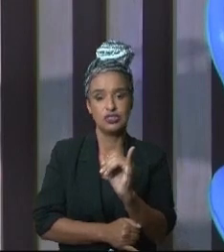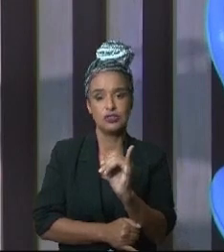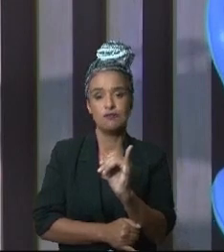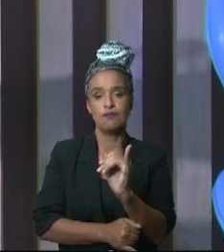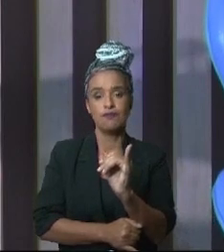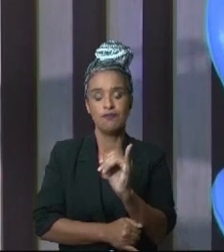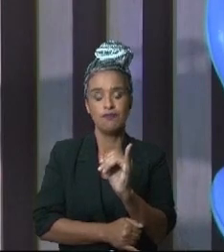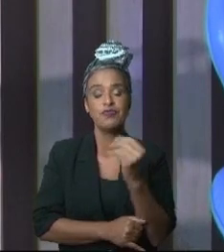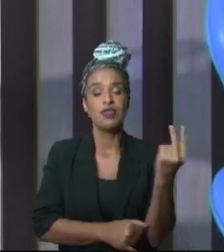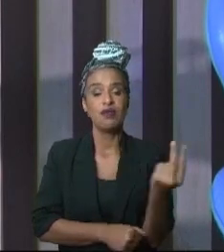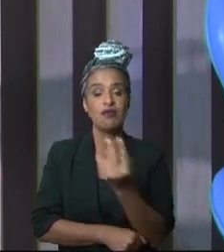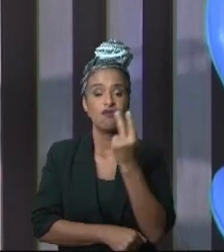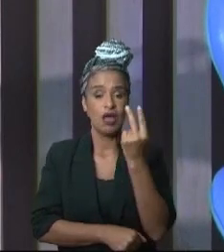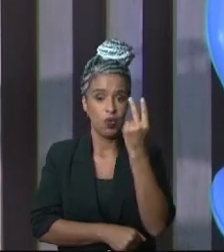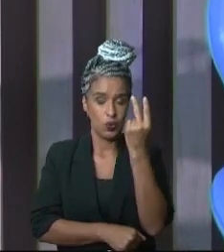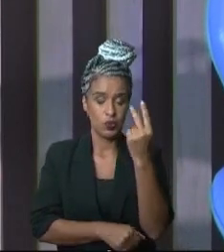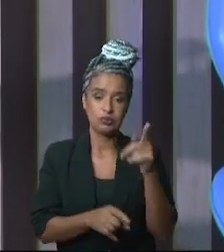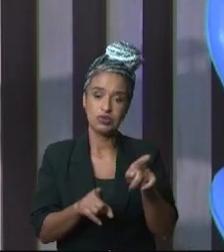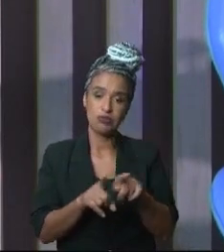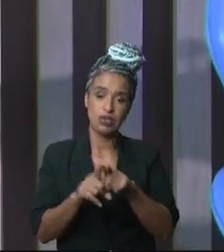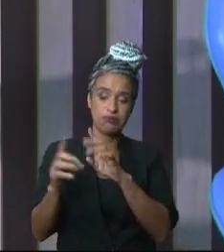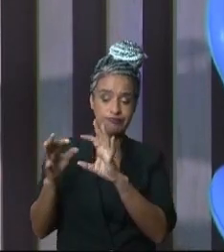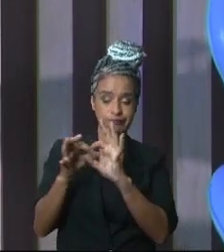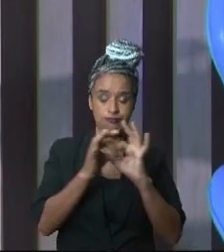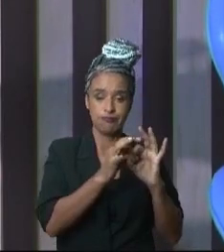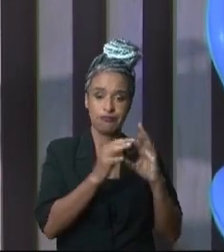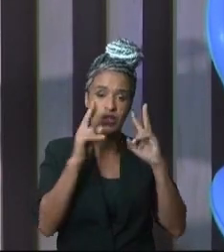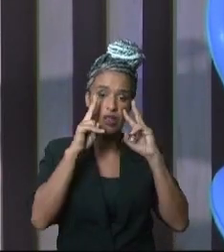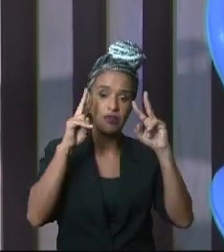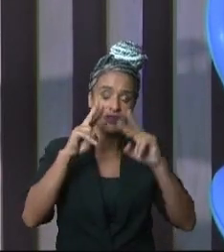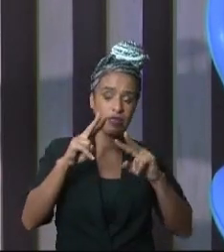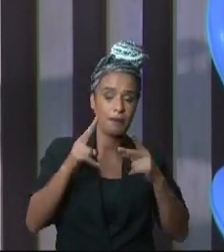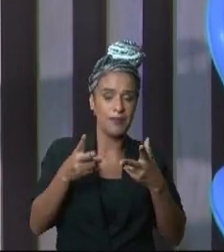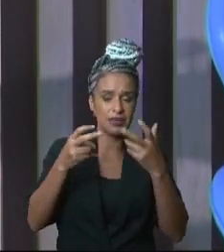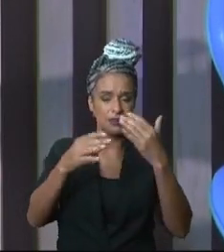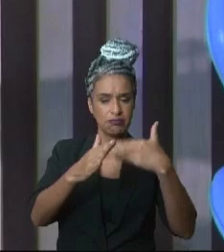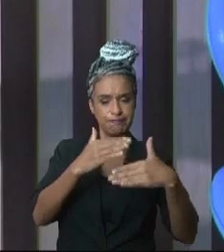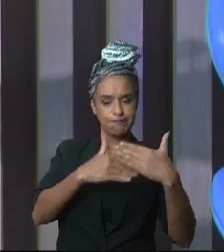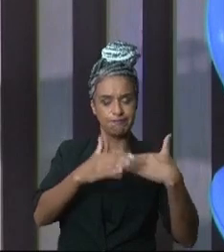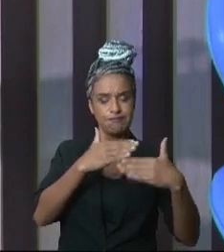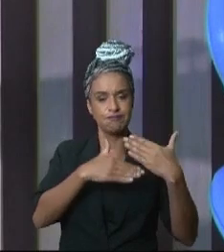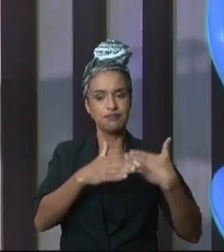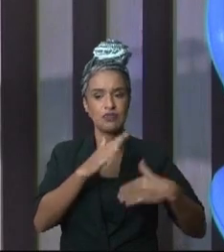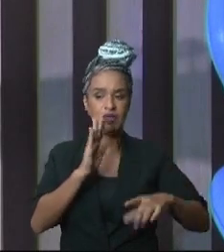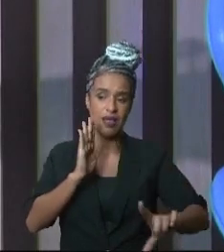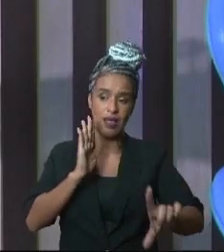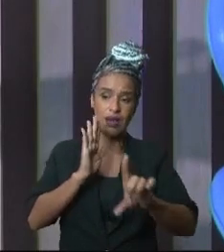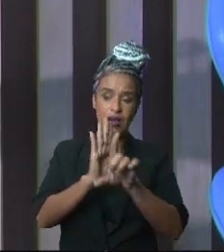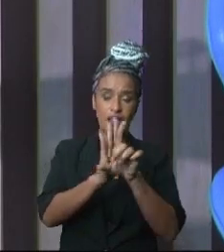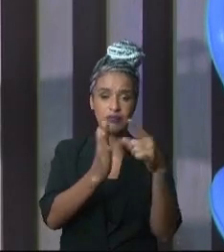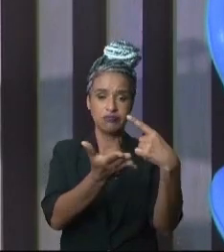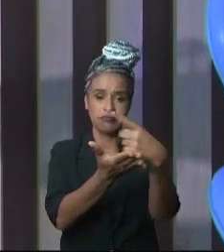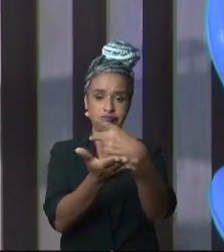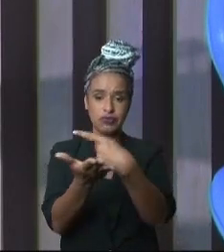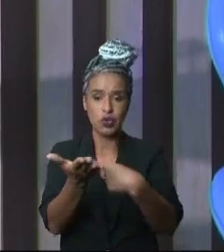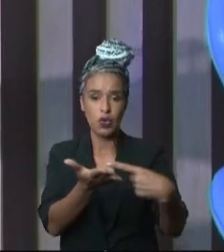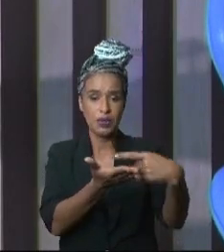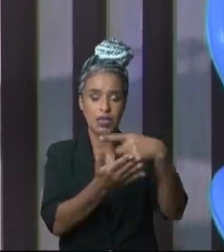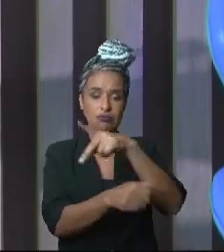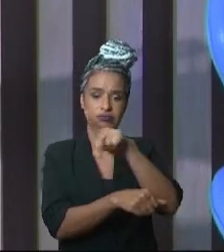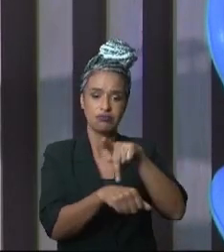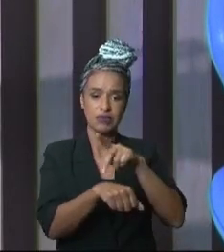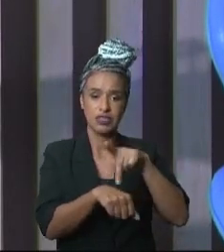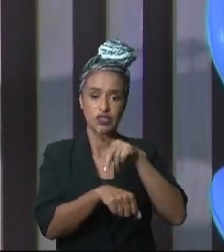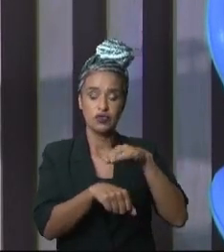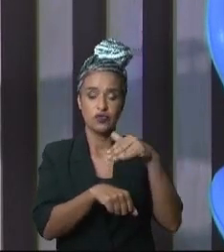sobre valores. E também nesse contexto nós vemos um retrocesso contra a lei internacional. Meu ponto